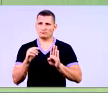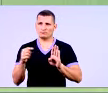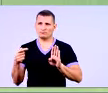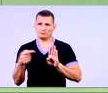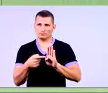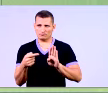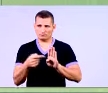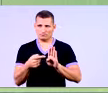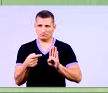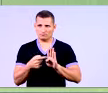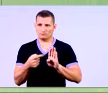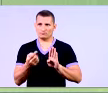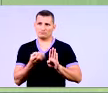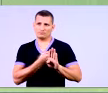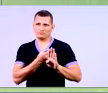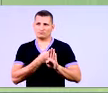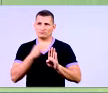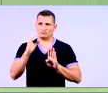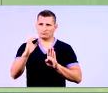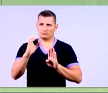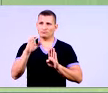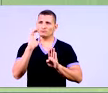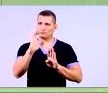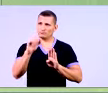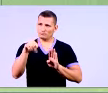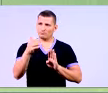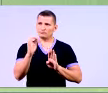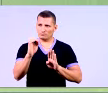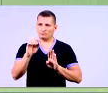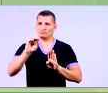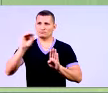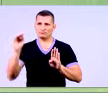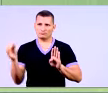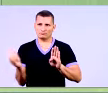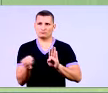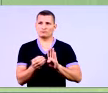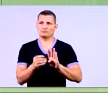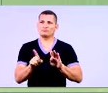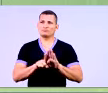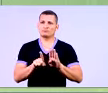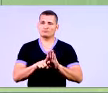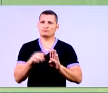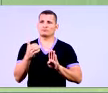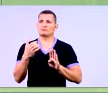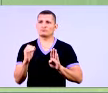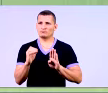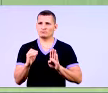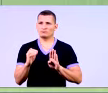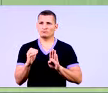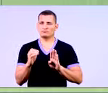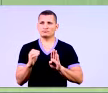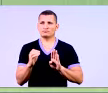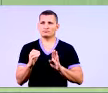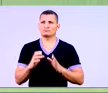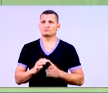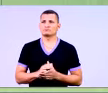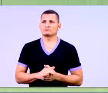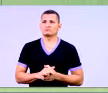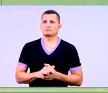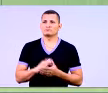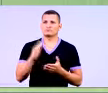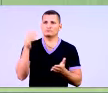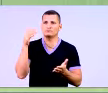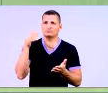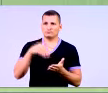de ser sendo vale 10 o bê também passa a valer 10 e por